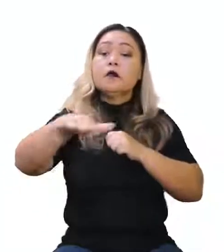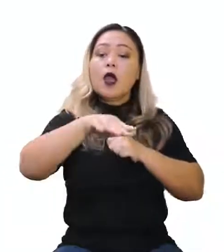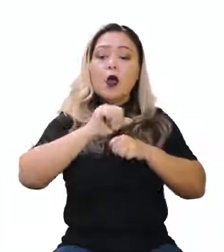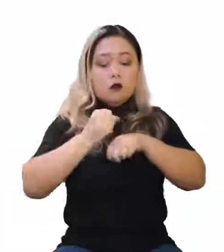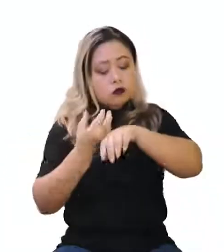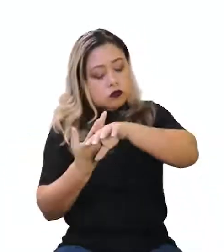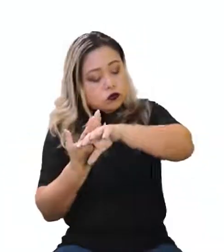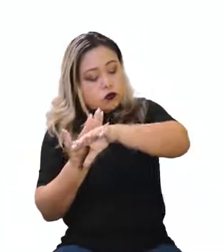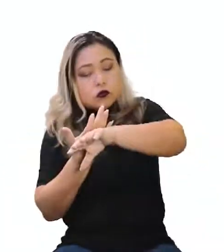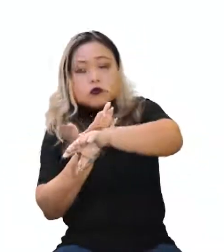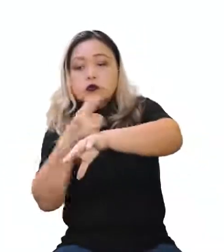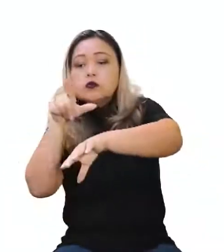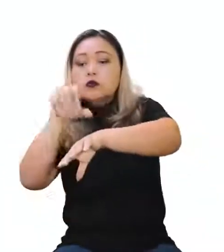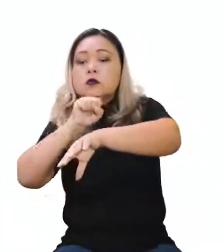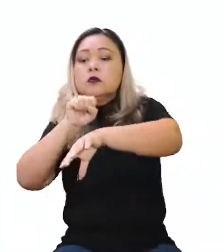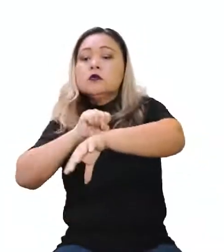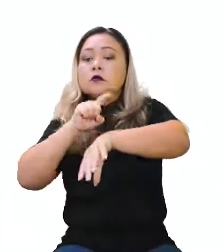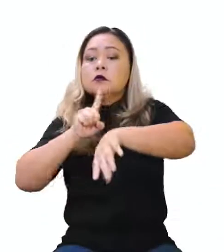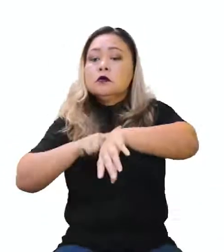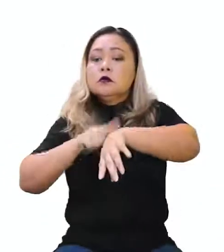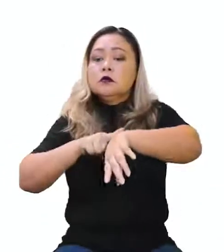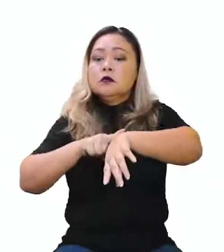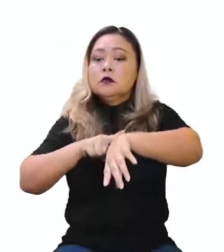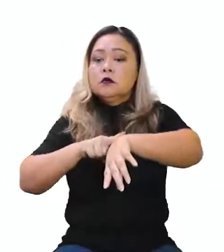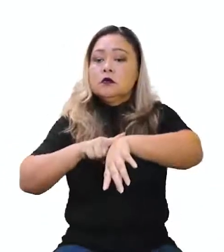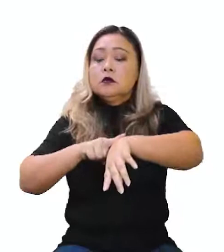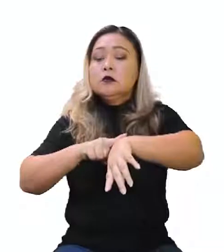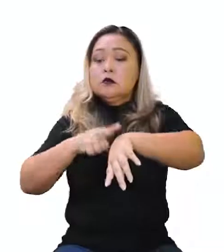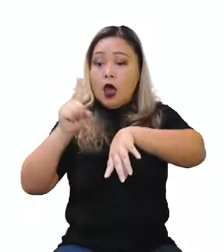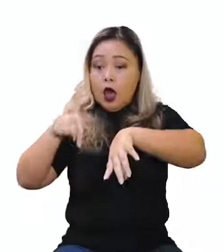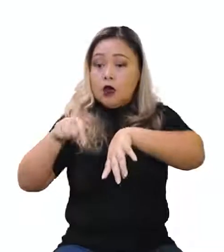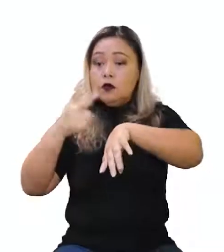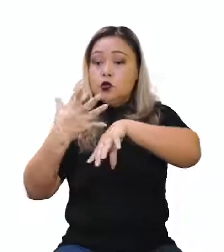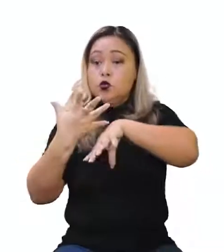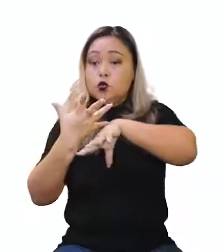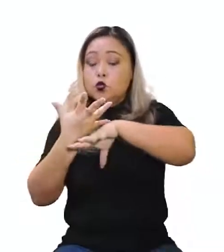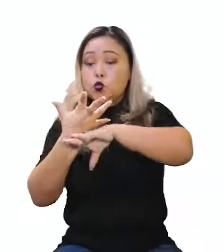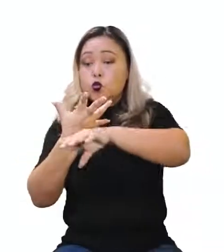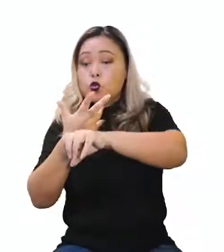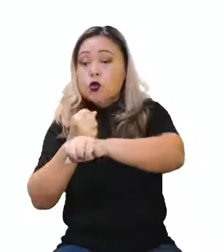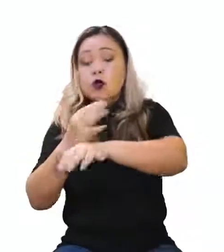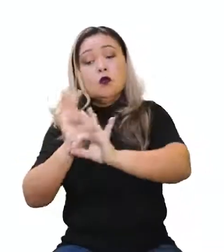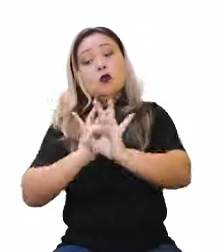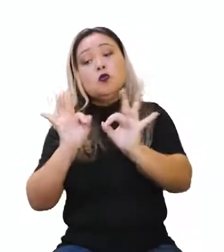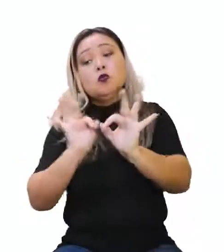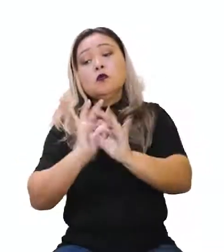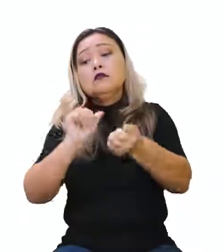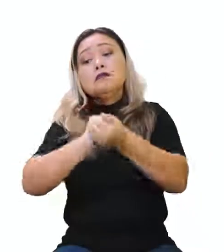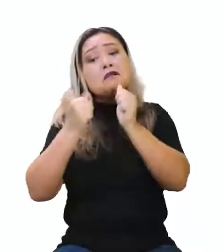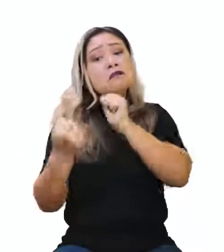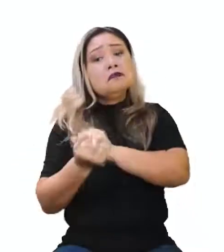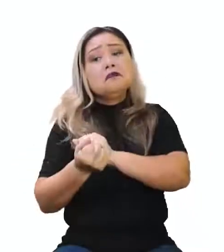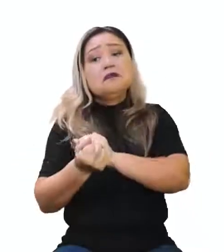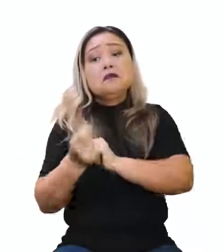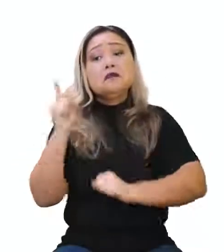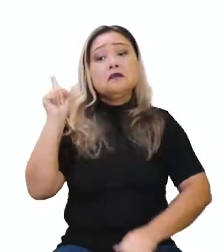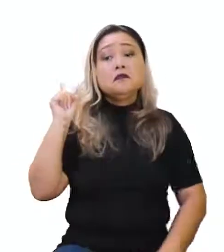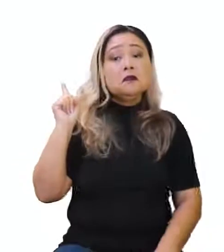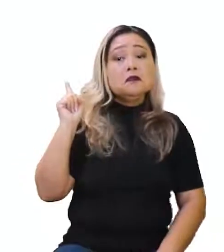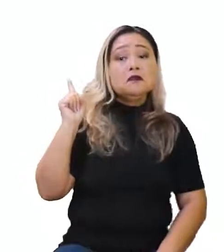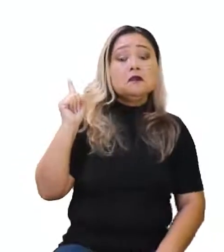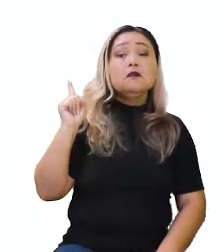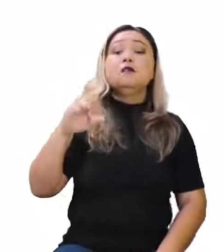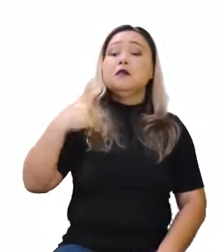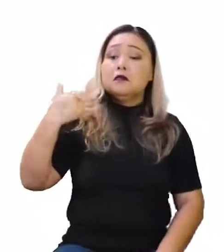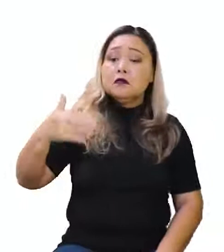por vegetação, quer dizer, na época da nossa estiagem, não sofre, ele já está adaptado. E ó, tem